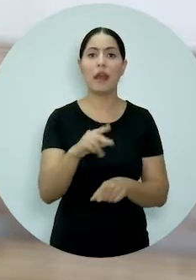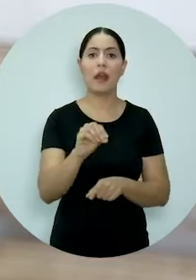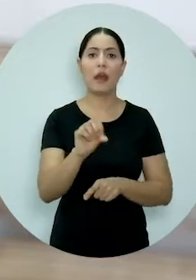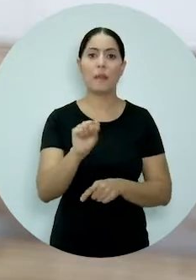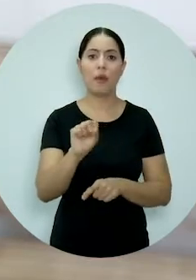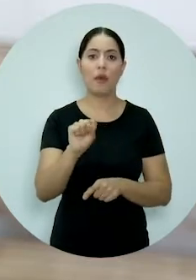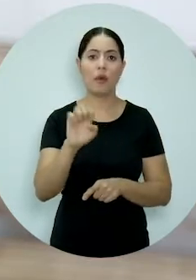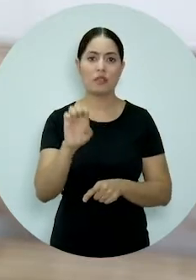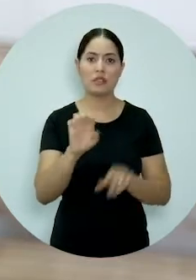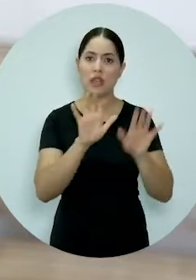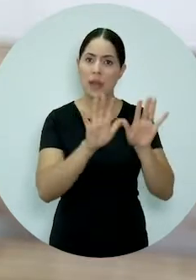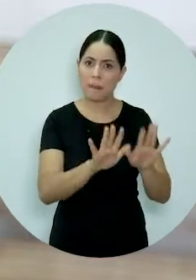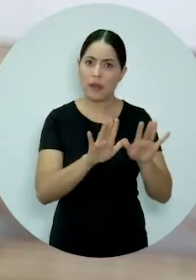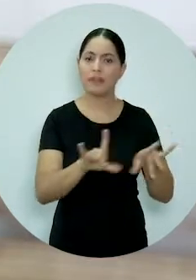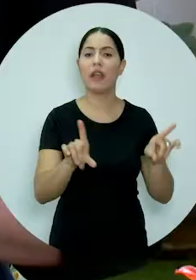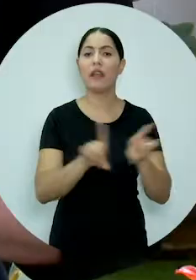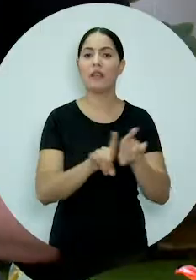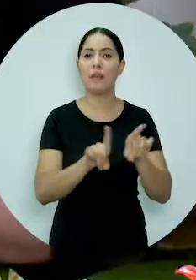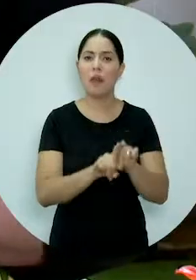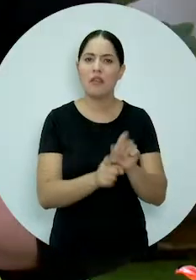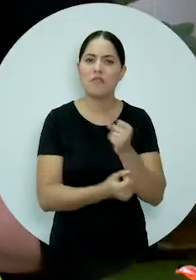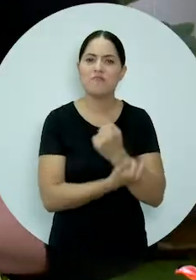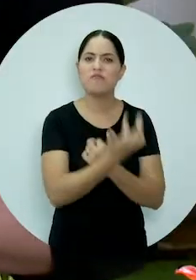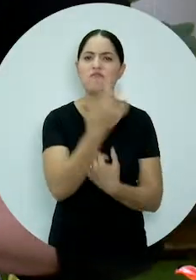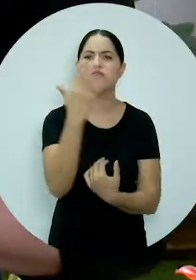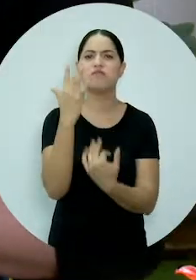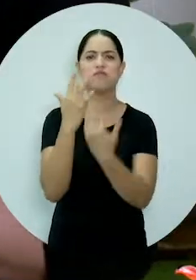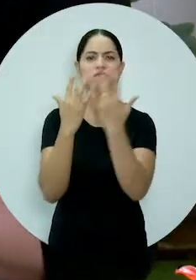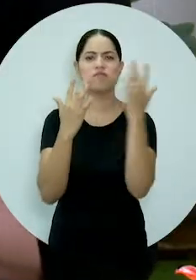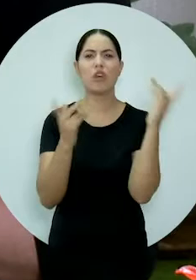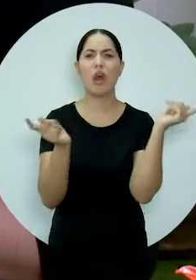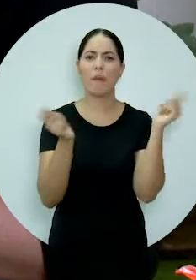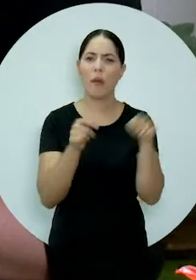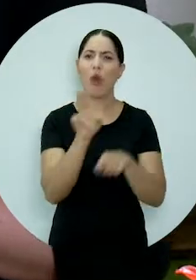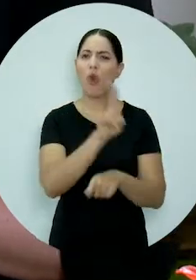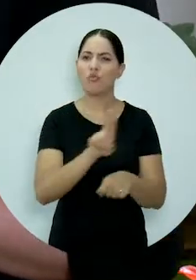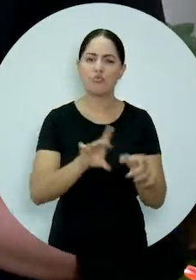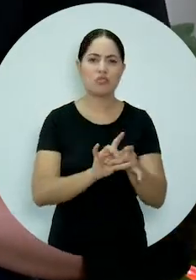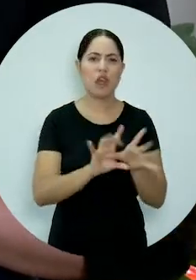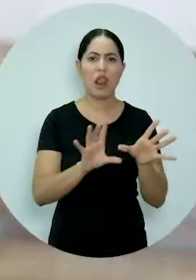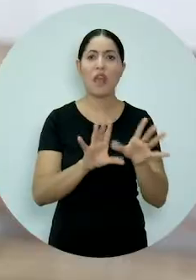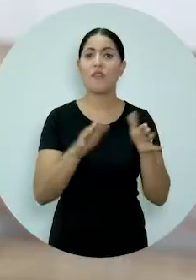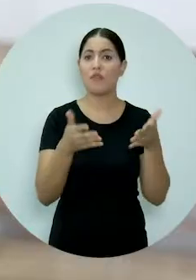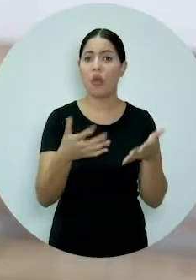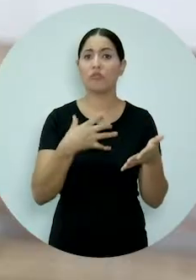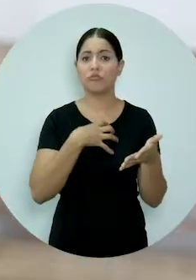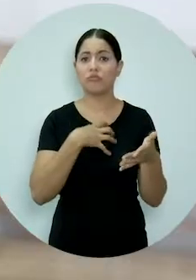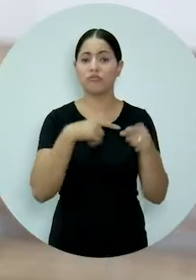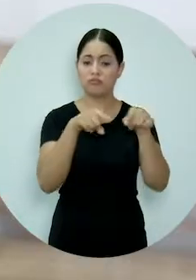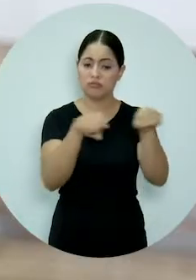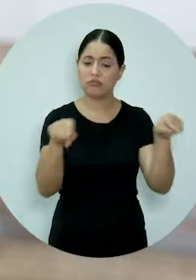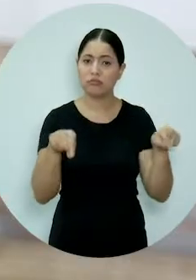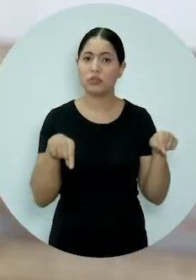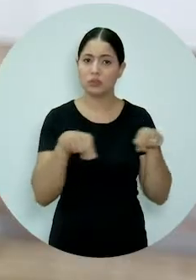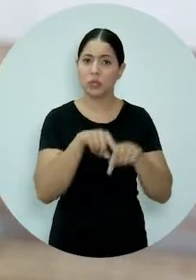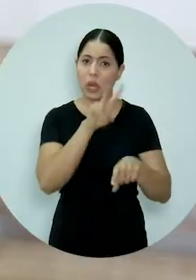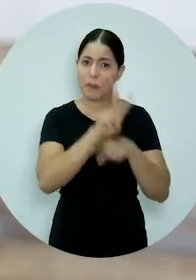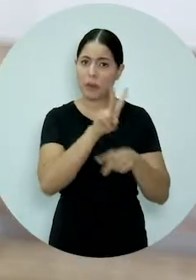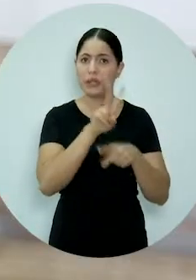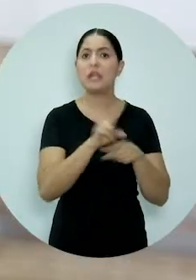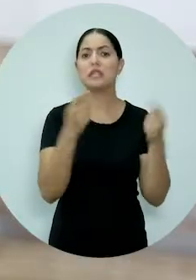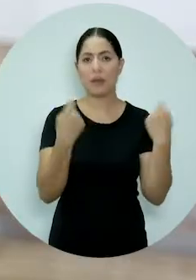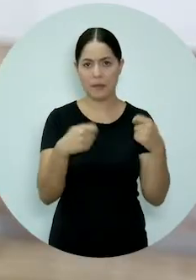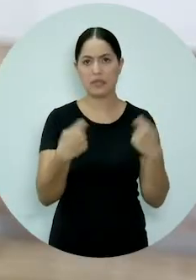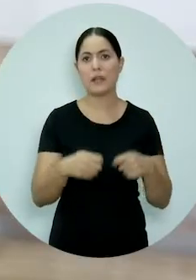posse permanente, o usufruto exclusivo das riquezas naturais sejam assegurados a esses povos e, portanto, a demarcação